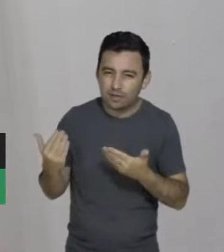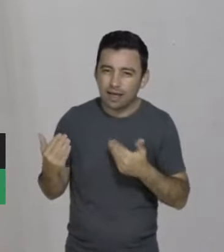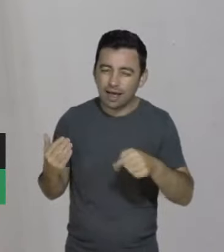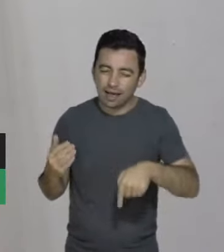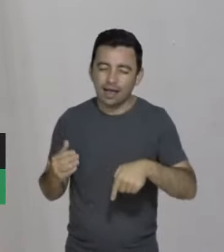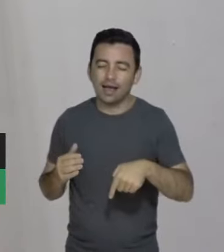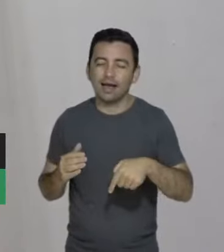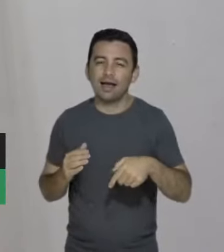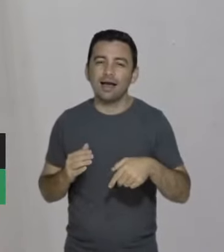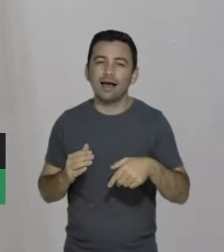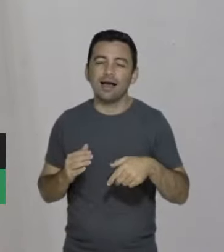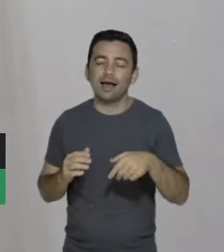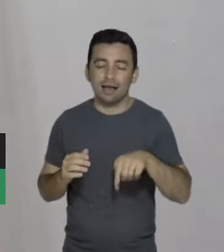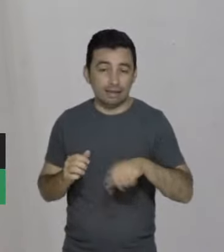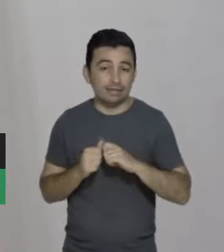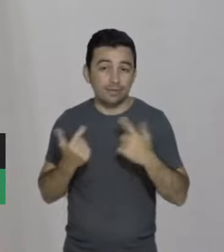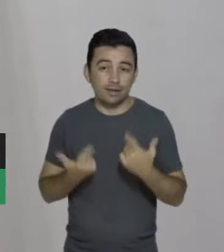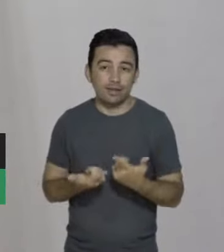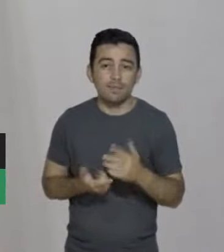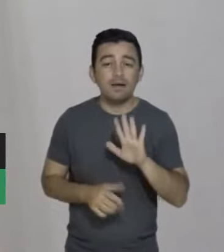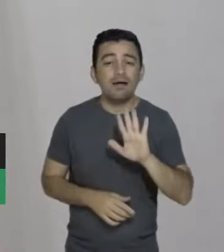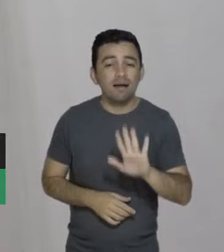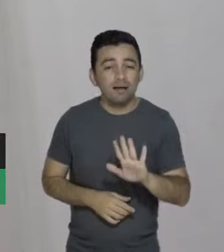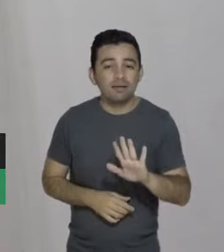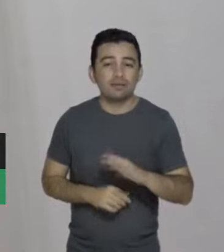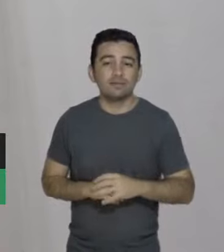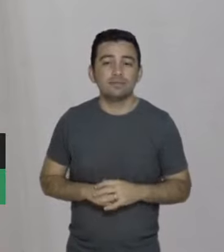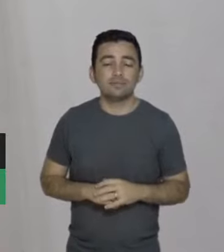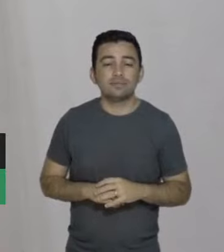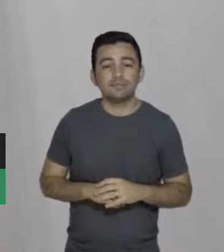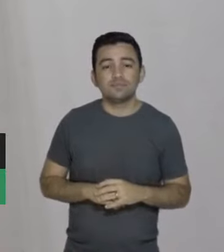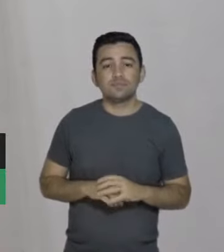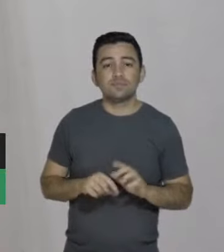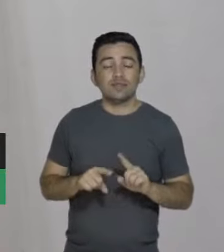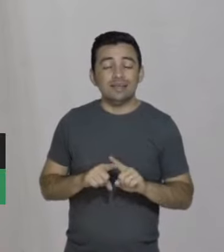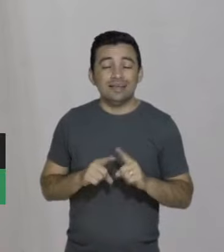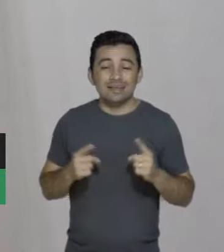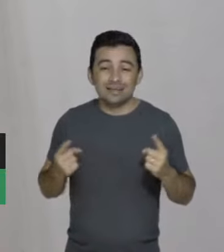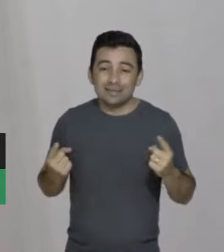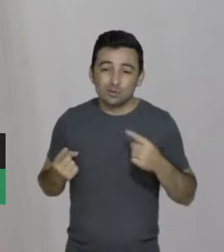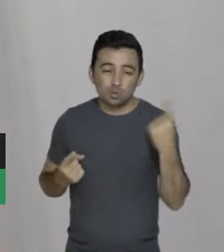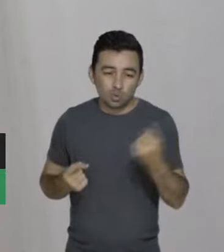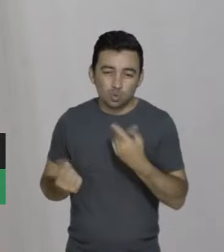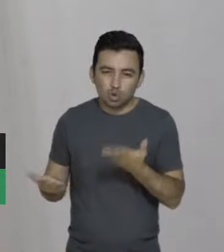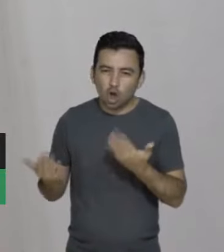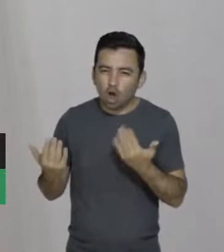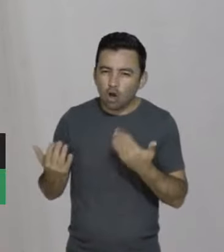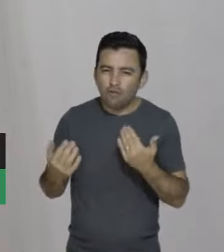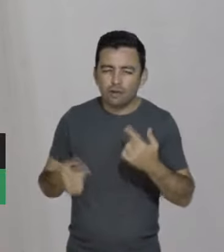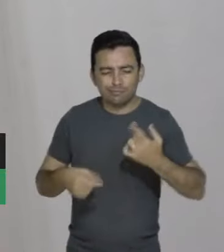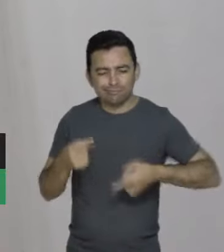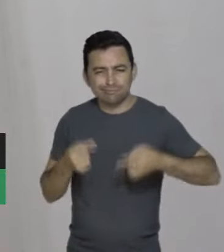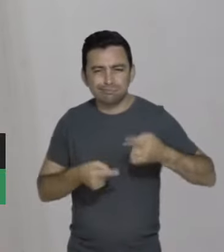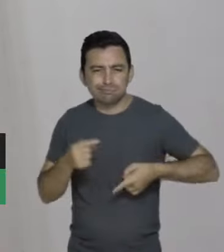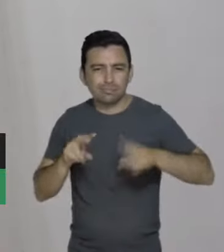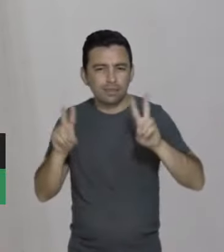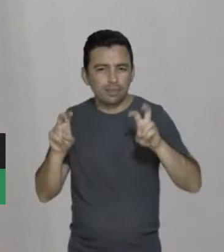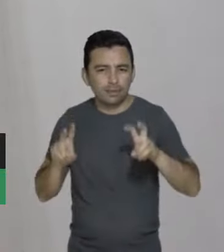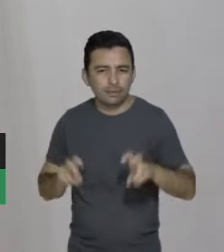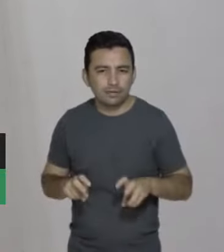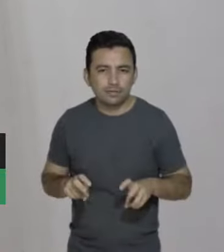desculpa aqui na casa Porém a questão da Juventude elas vem sendo muito debatidas né Eu quero dizer que